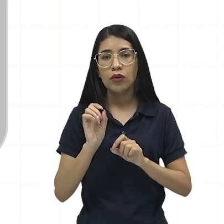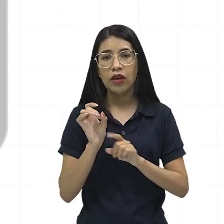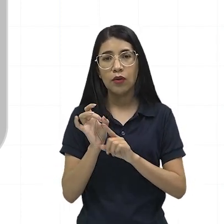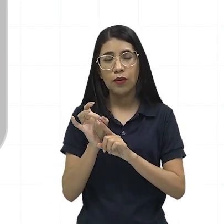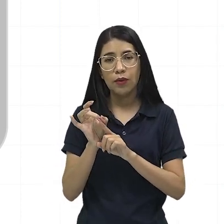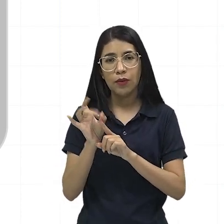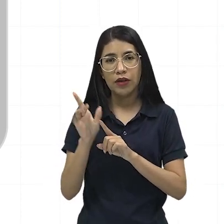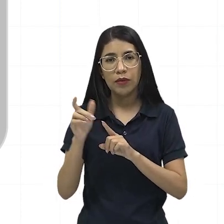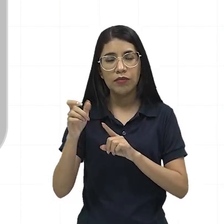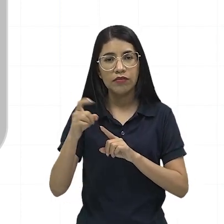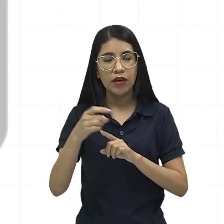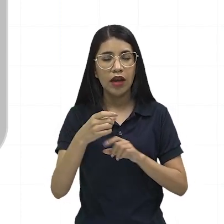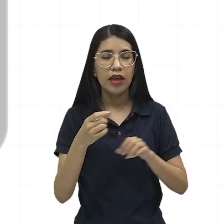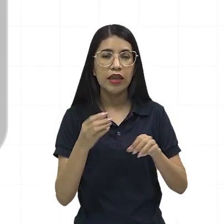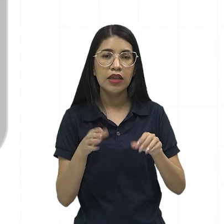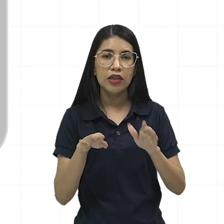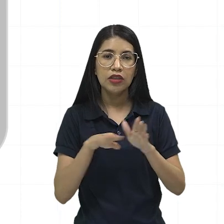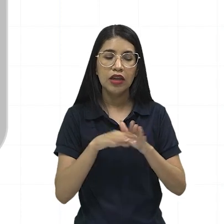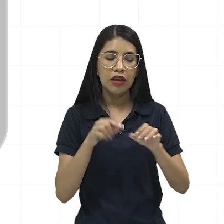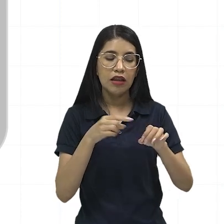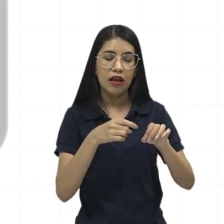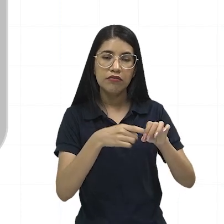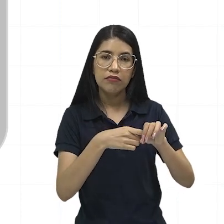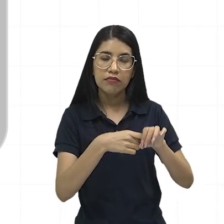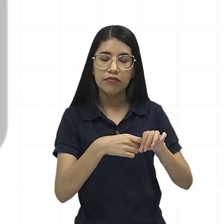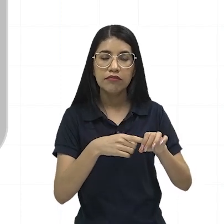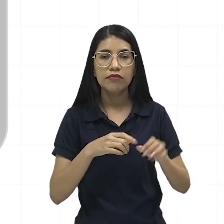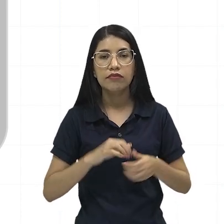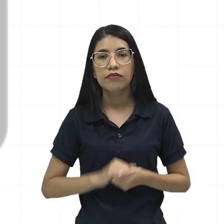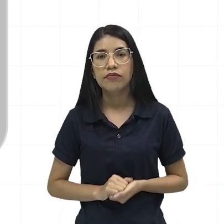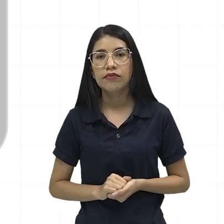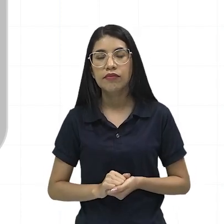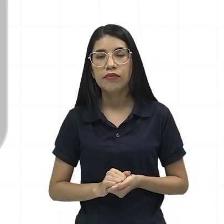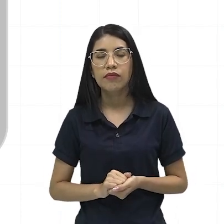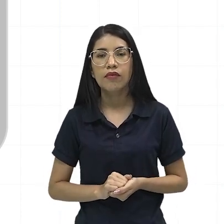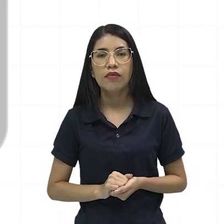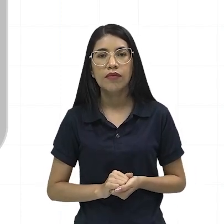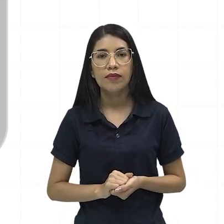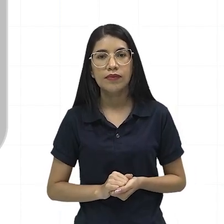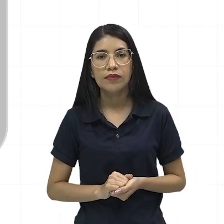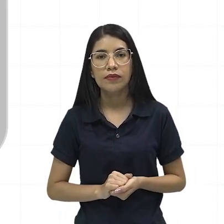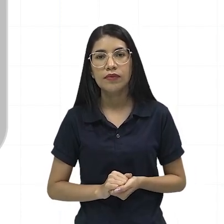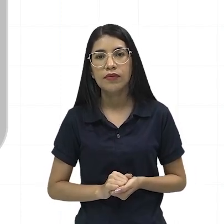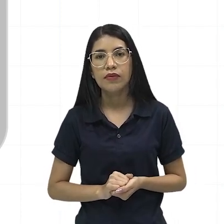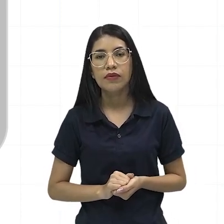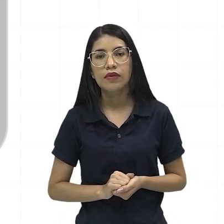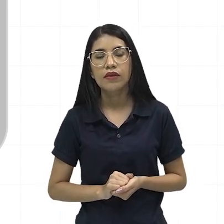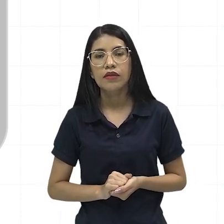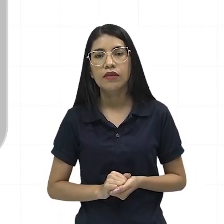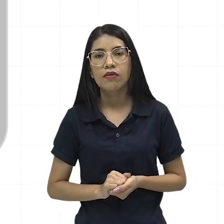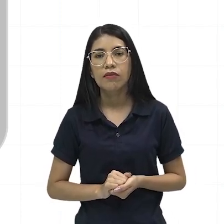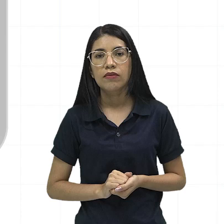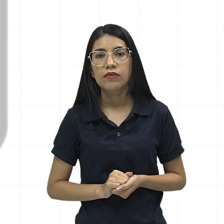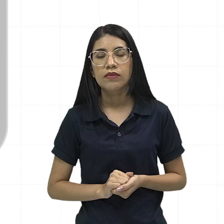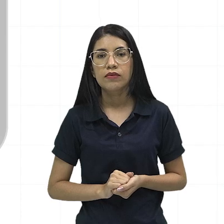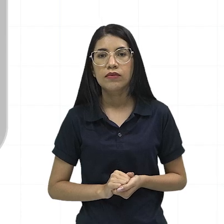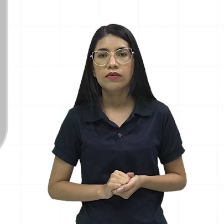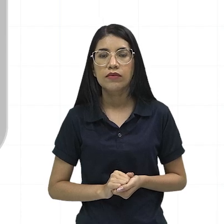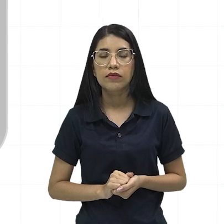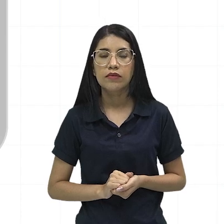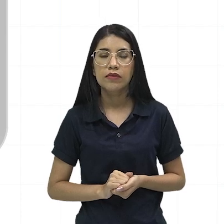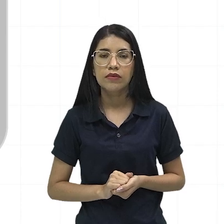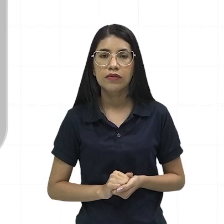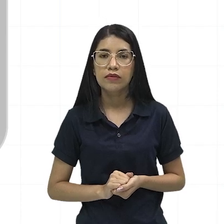os espermatozoides que vêm no sêmen, né, durante aí a cópula, durante a relação sexual, tá? E uma